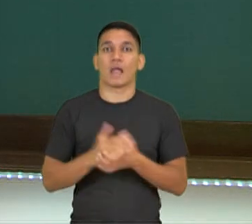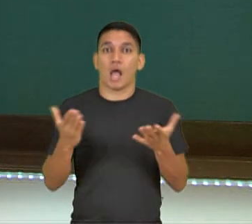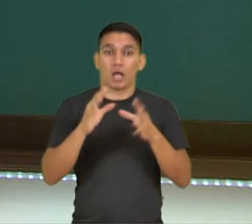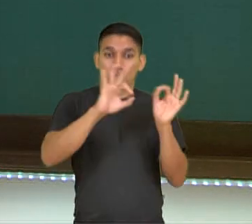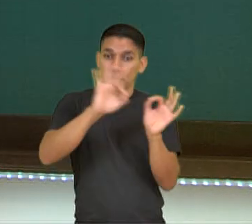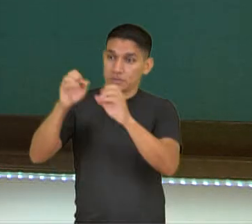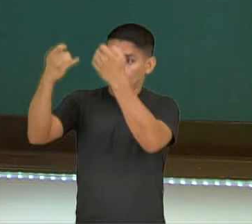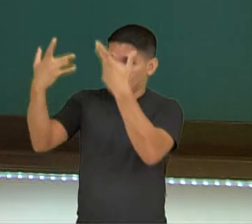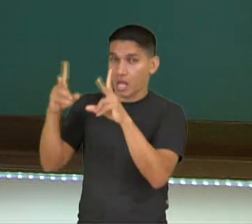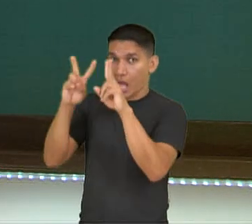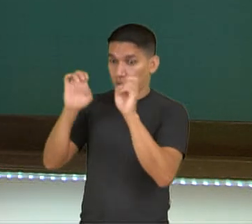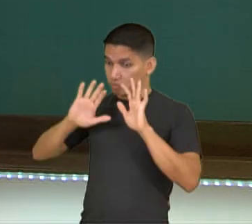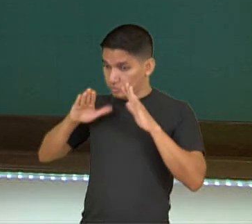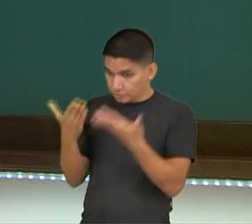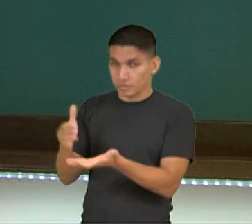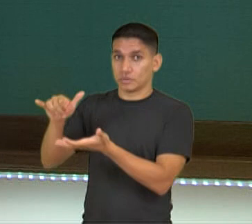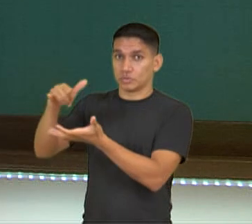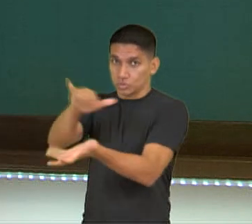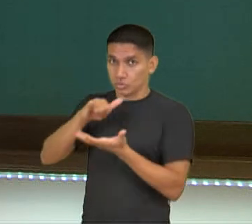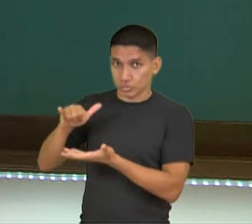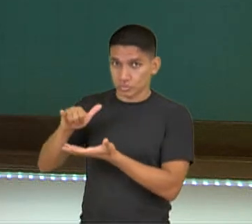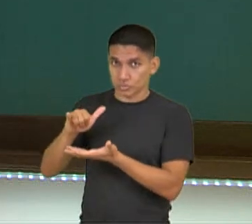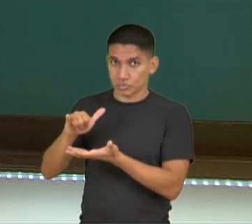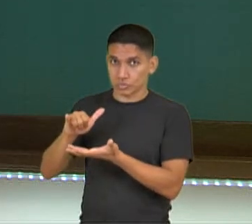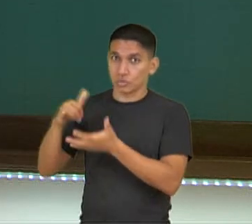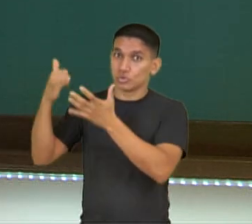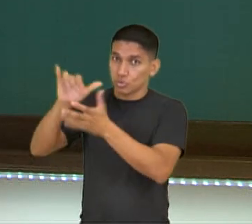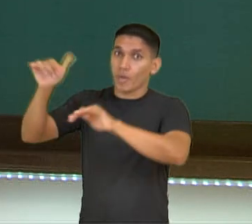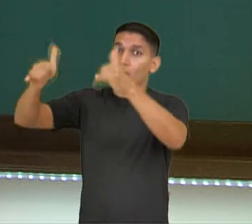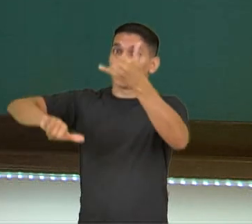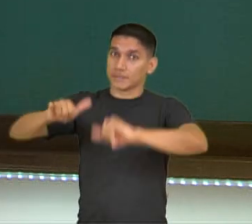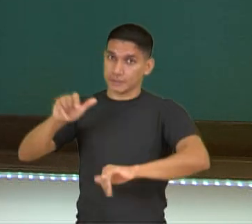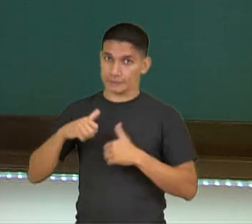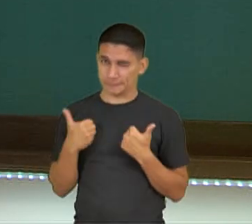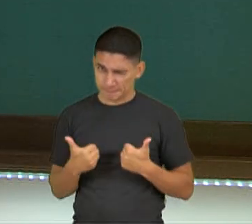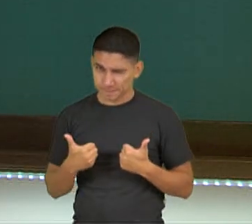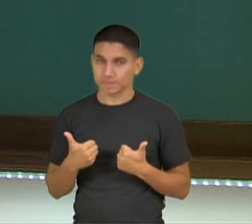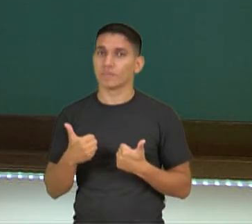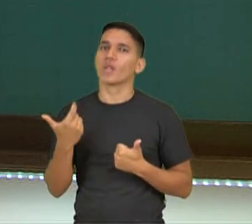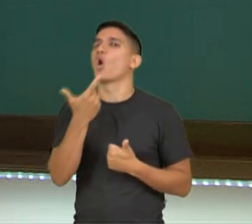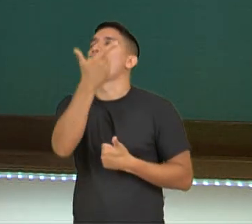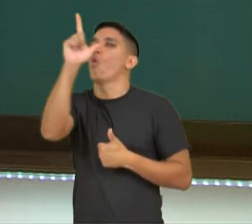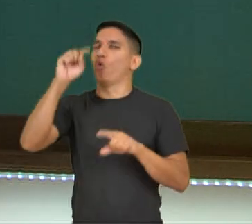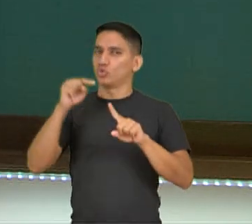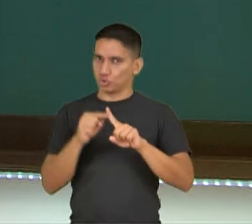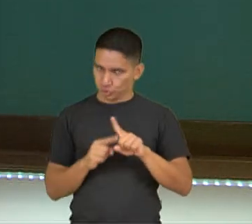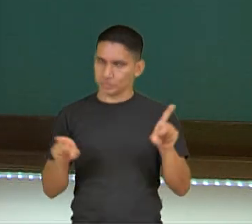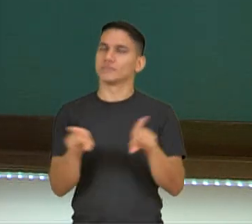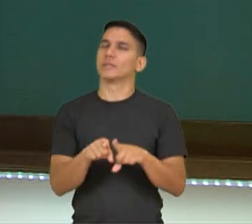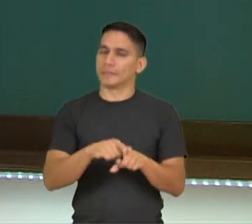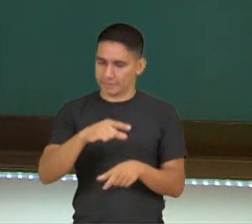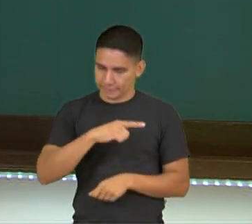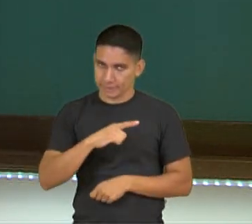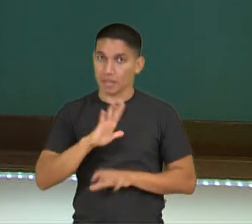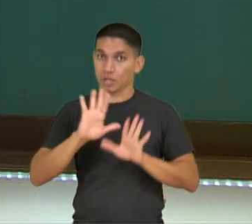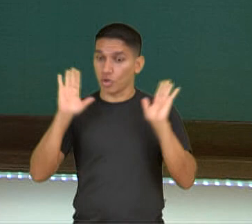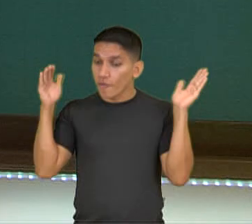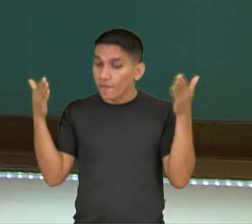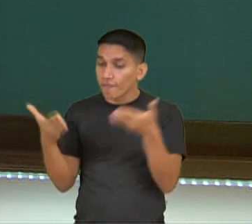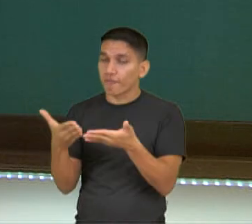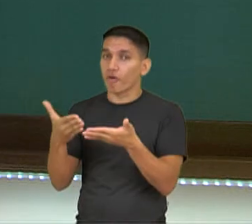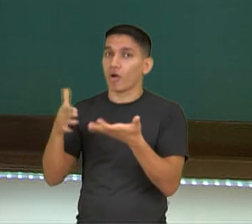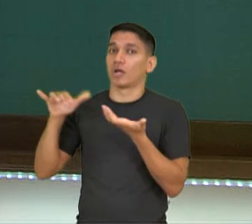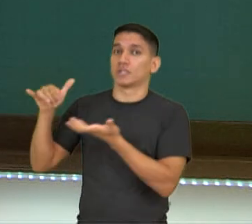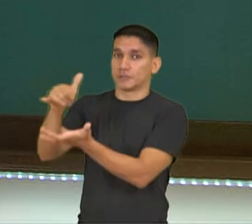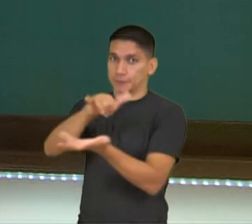vamos falar sobre as suspensões químicas, tá bom? Existem outros tipos de suspensões por aí, mas a gente vai dar